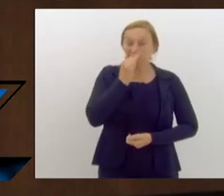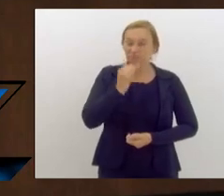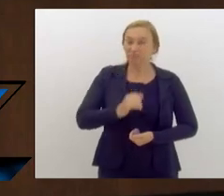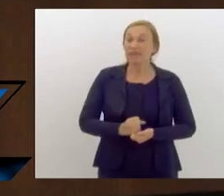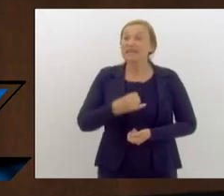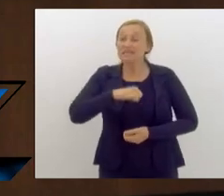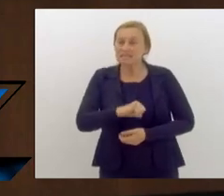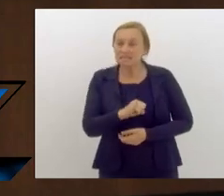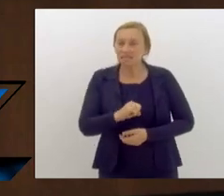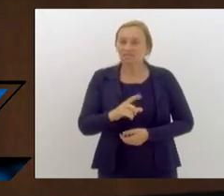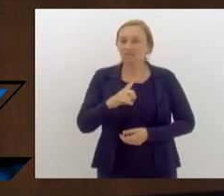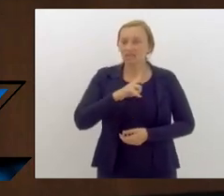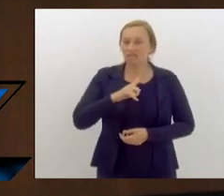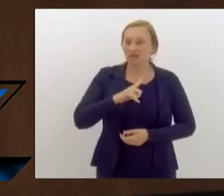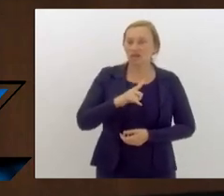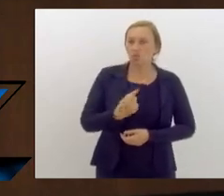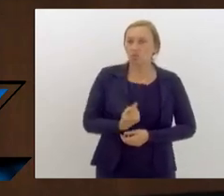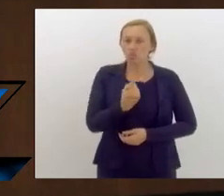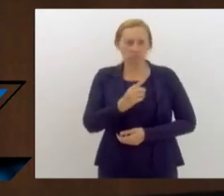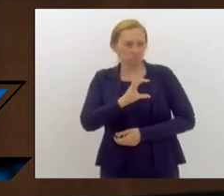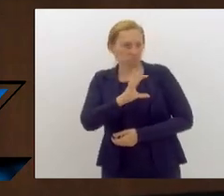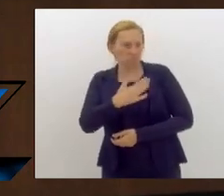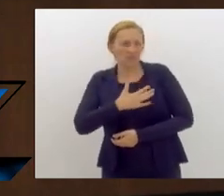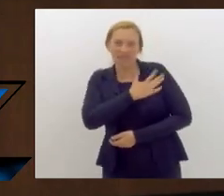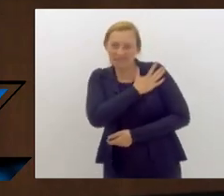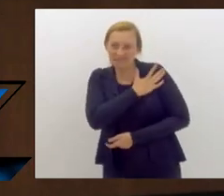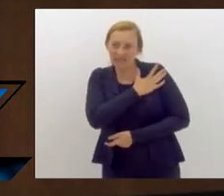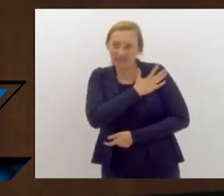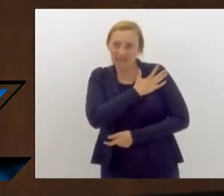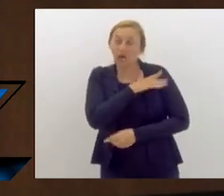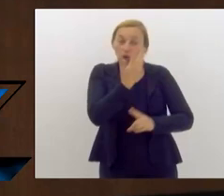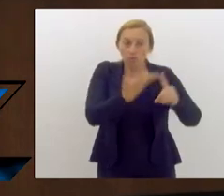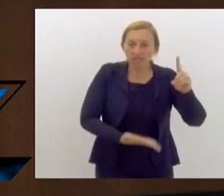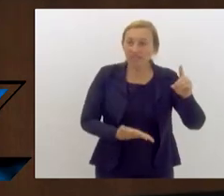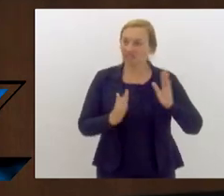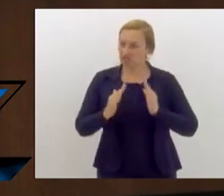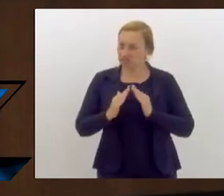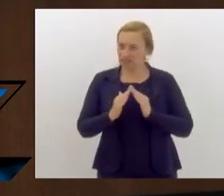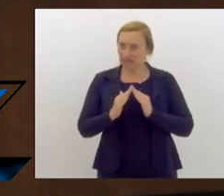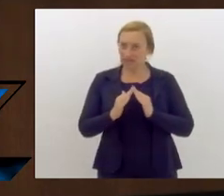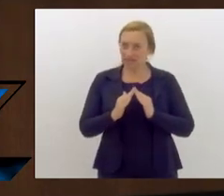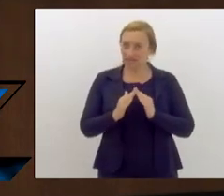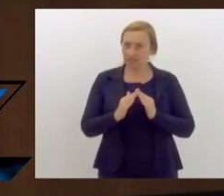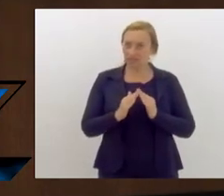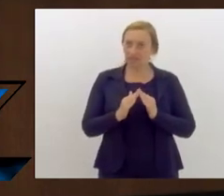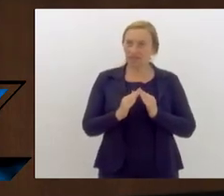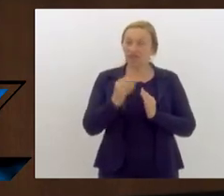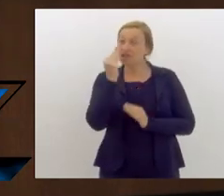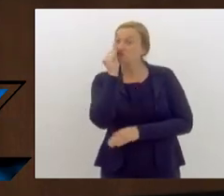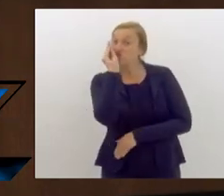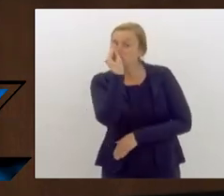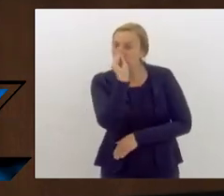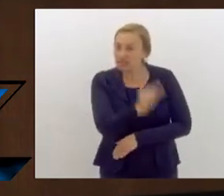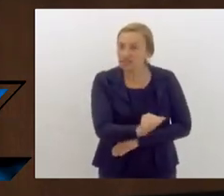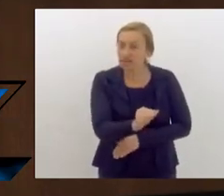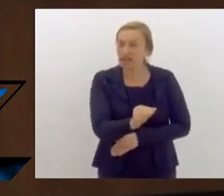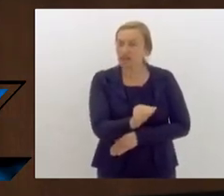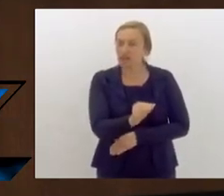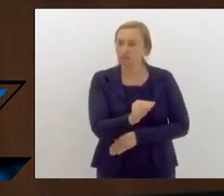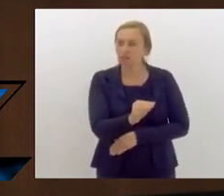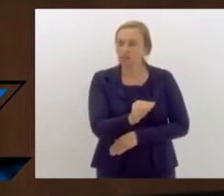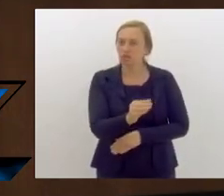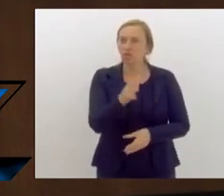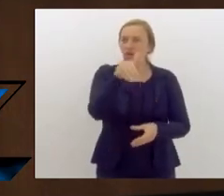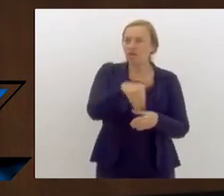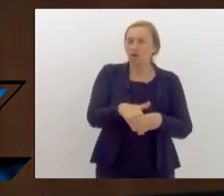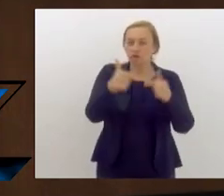se algum militar é sujeito objeto de homenagem nessa casa é atacado ou recebe aqui o voto pela